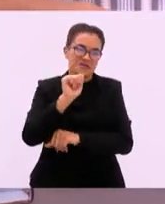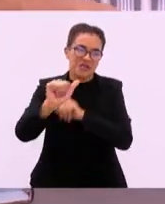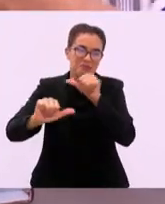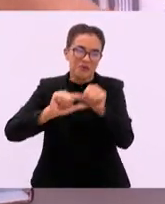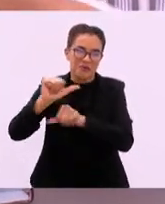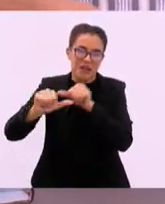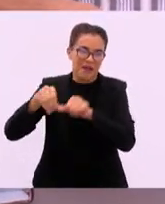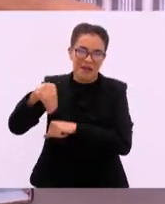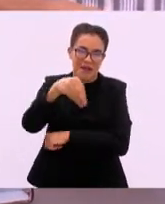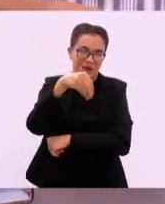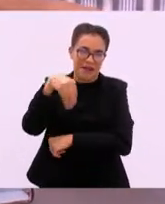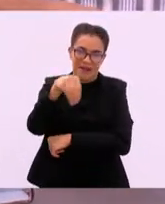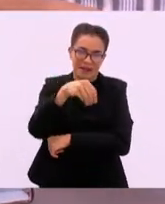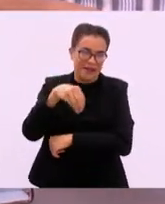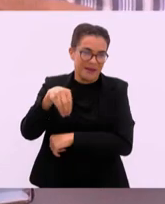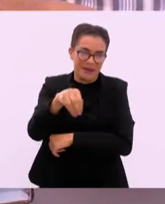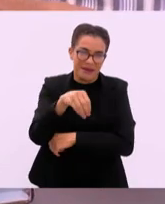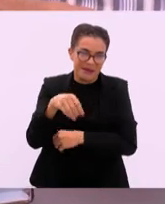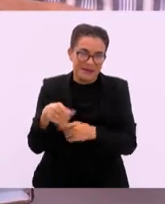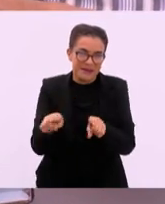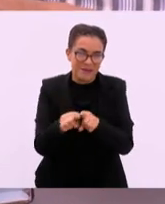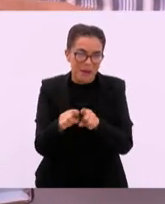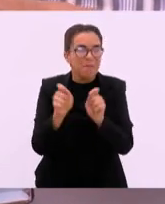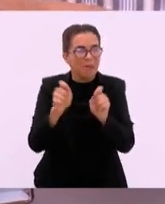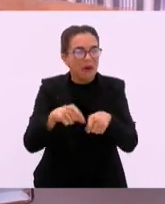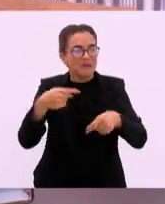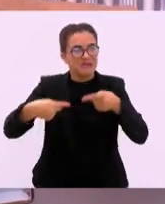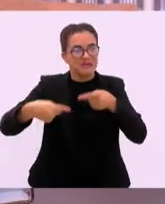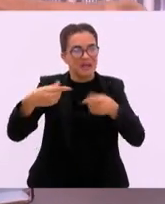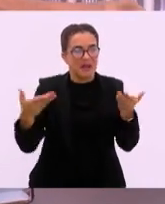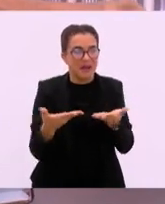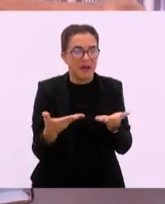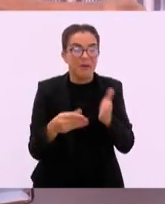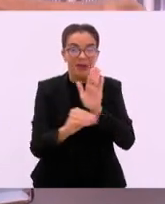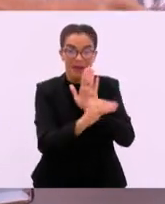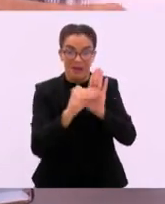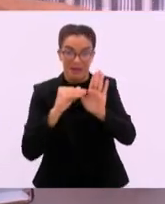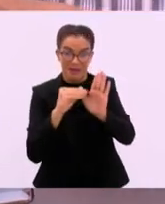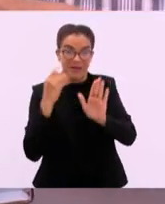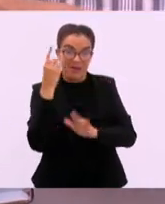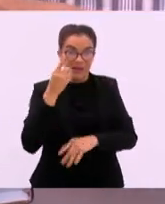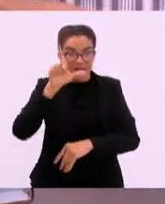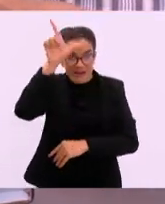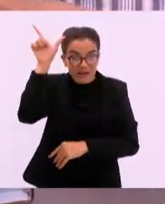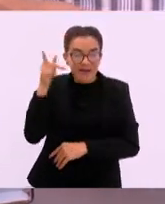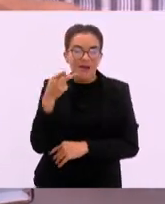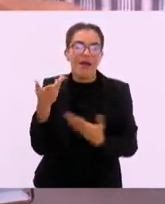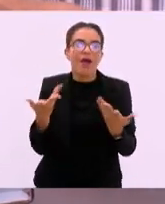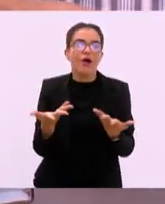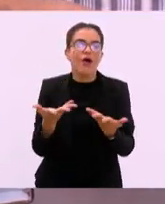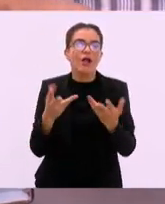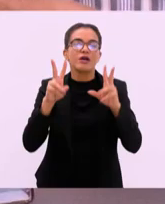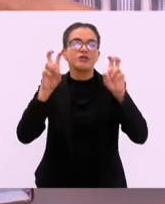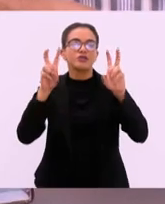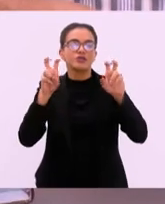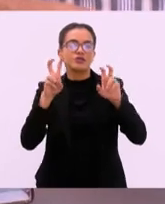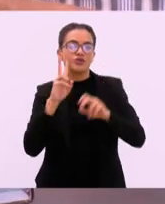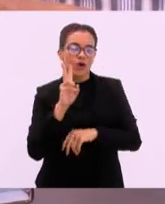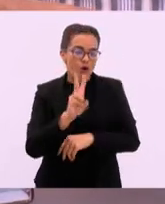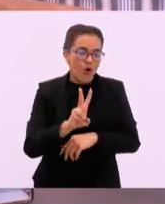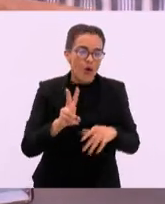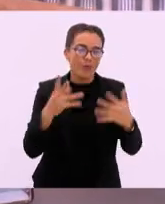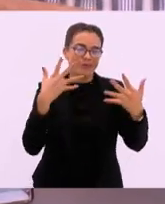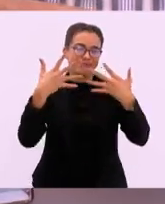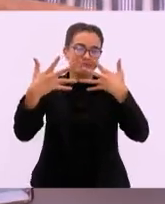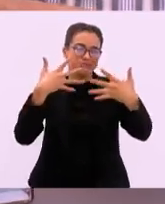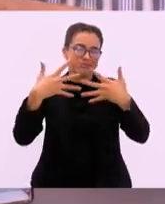isso... Até porque isso não pode ser discutido agora, porque a emenda do Luiz Paulo, que é boa, é sobre transparência. Então, eu não tenho nada